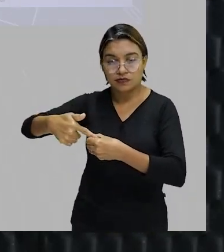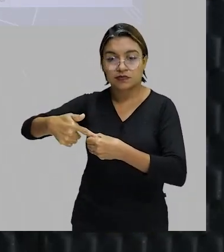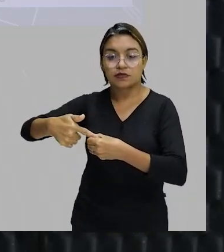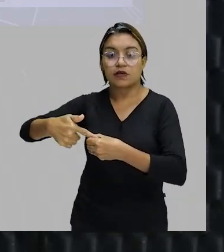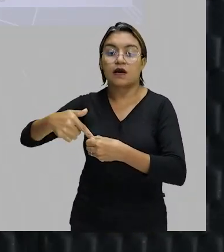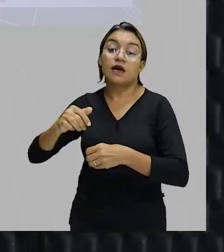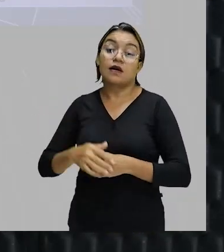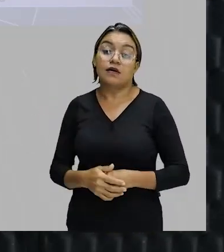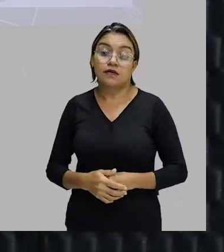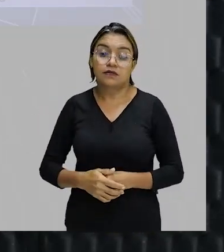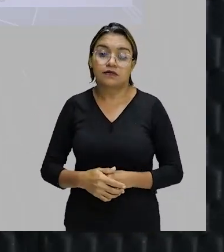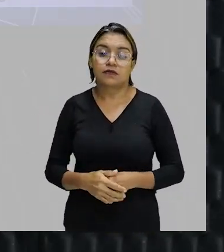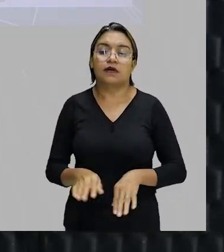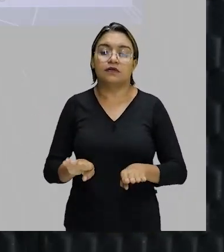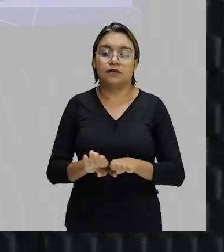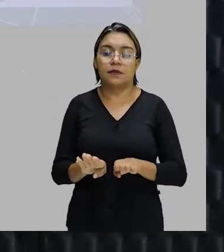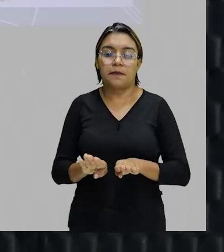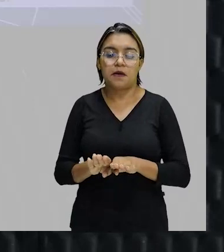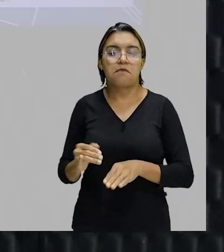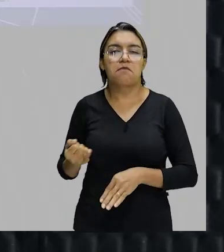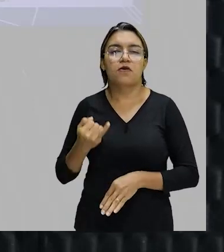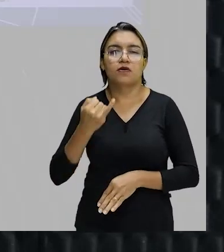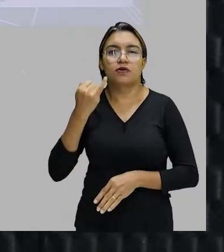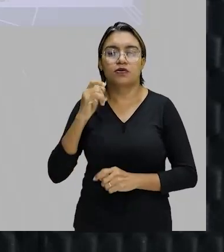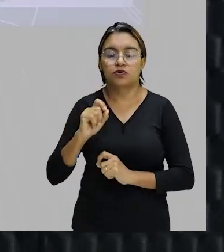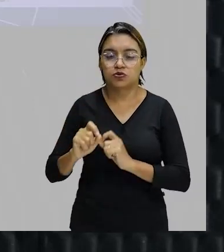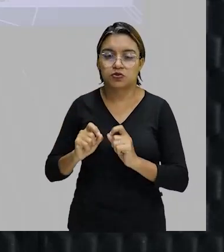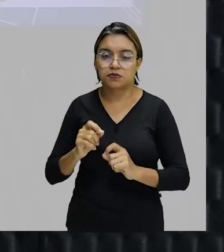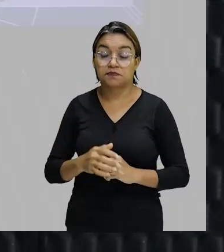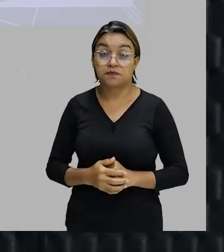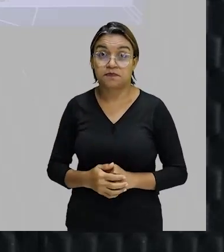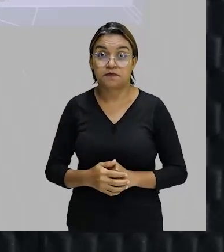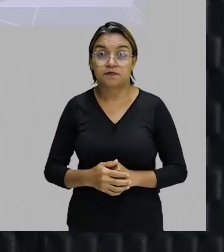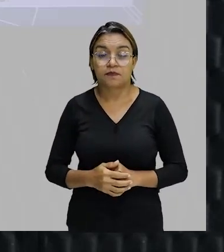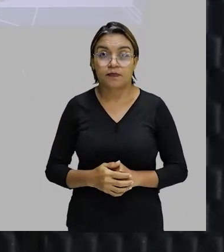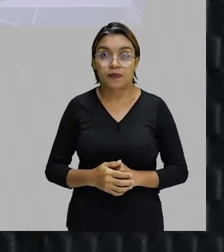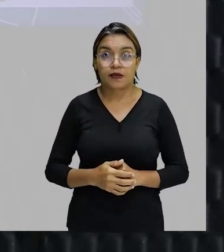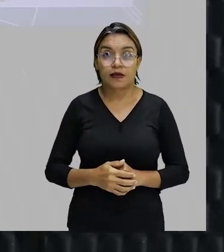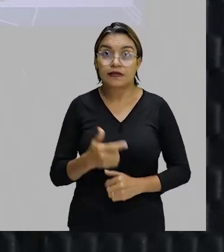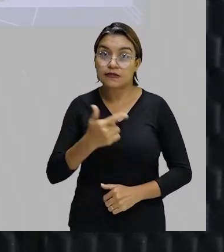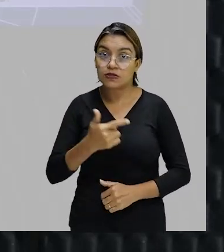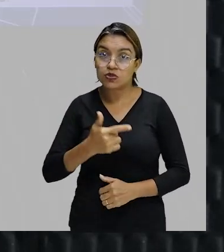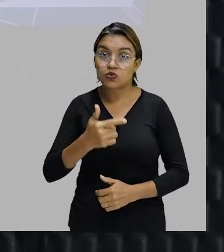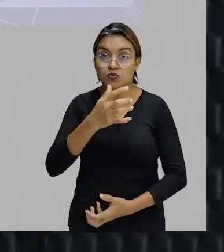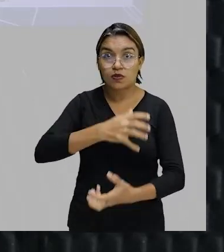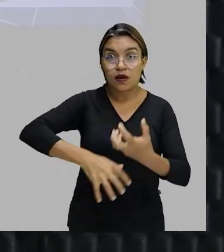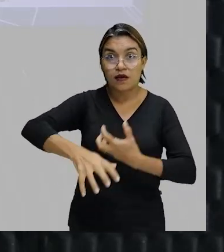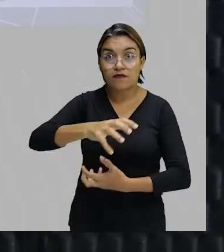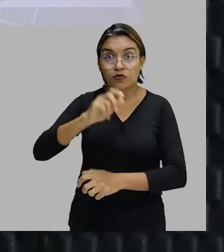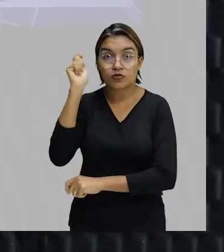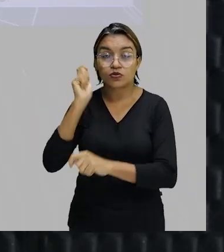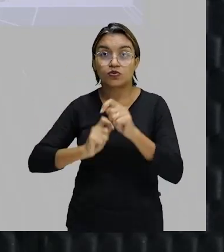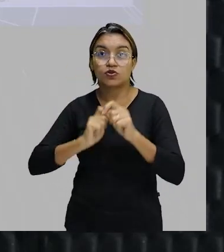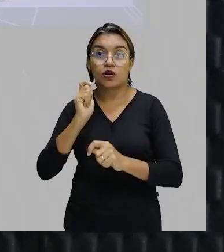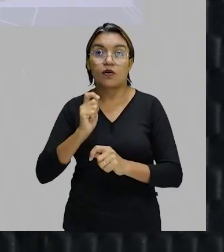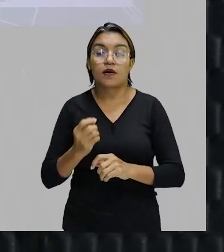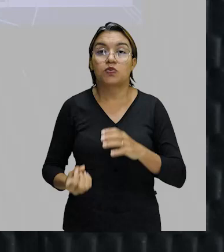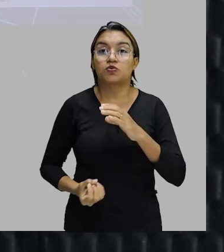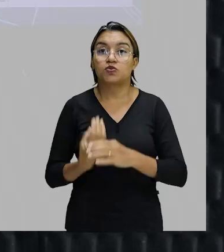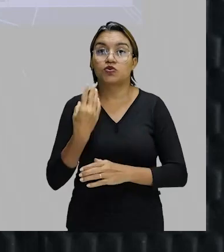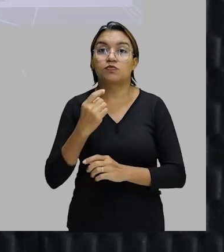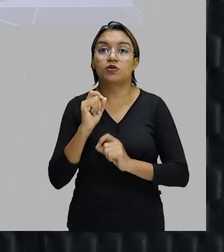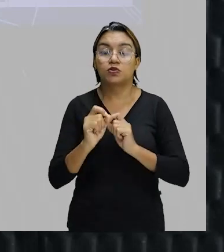a combustão. Uma outra questão muito interessante que tu vai ter a partir da segunda revolução industrial, galera, tá? É o surgimento